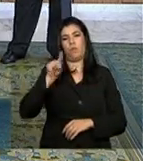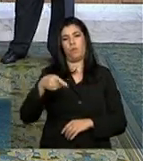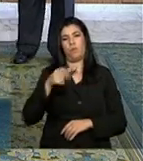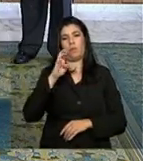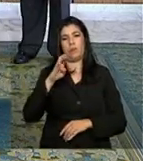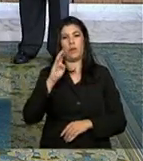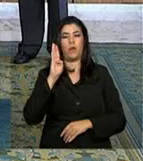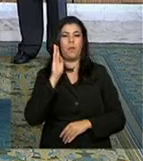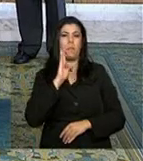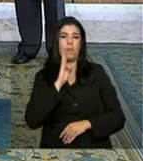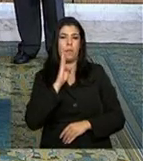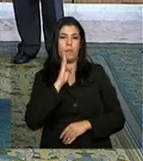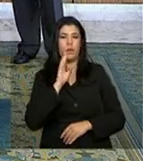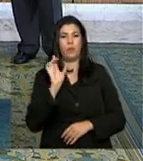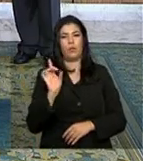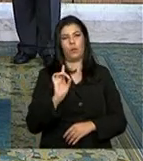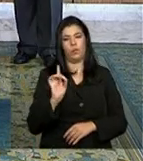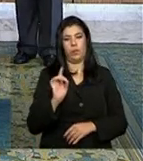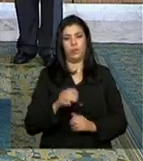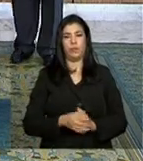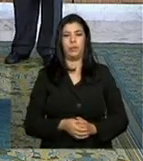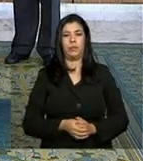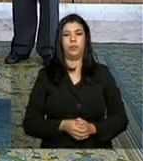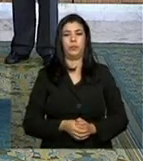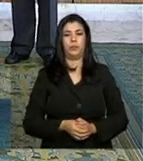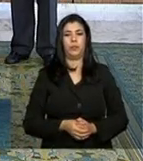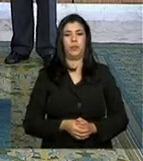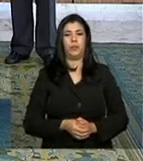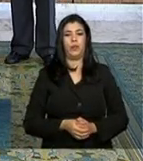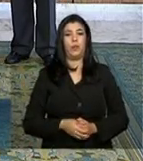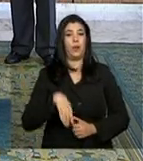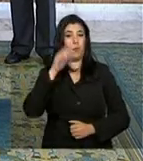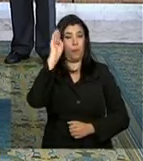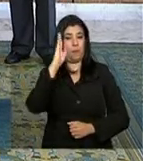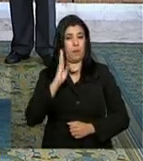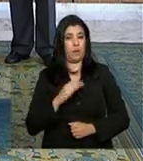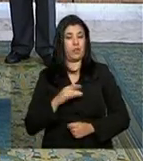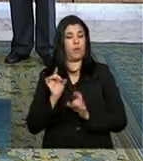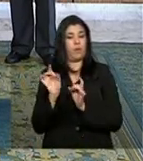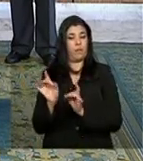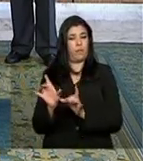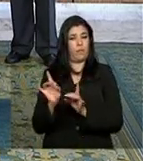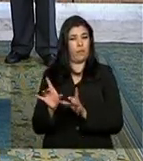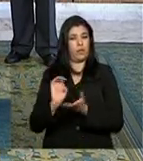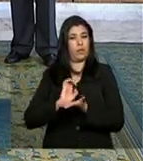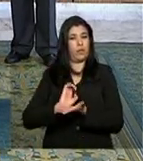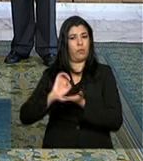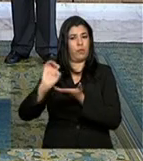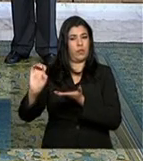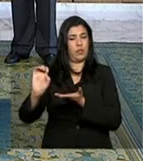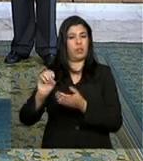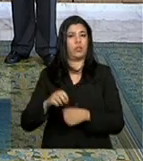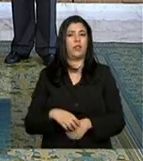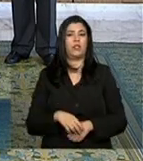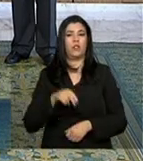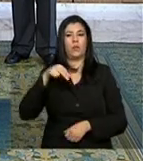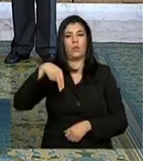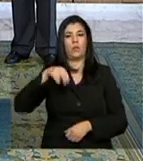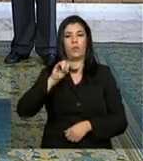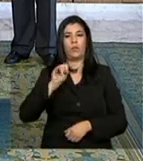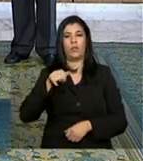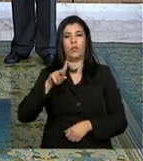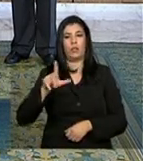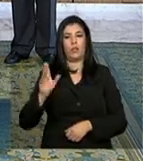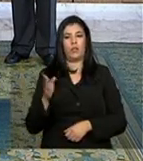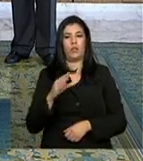dólares. O Brasil vende para a Finlândia principalmente de minérios de níquel, café